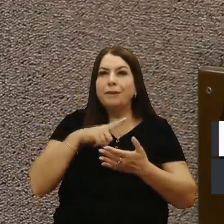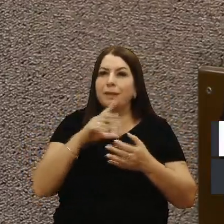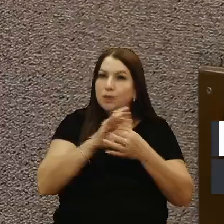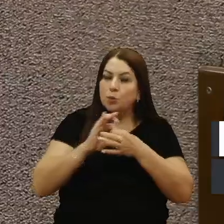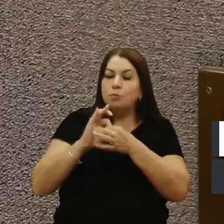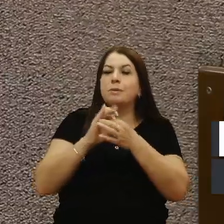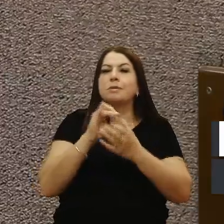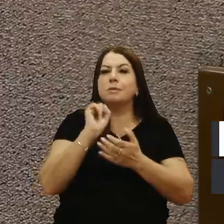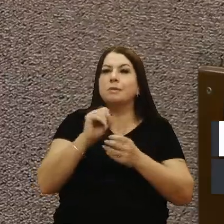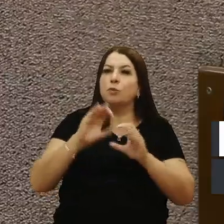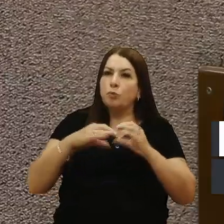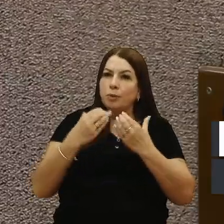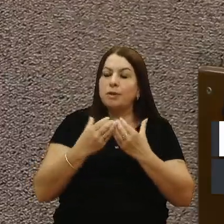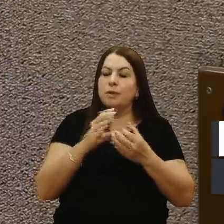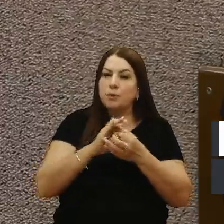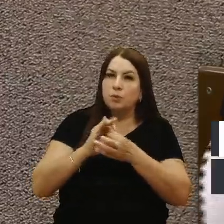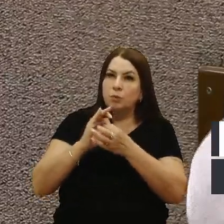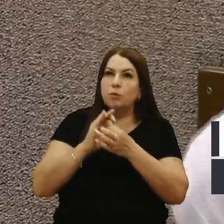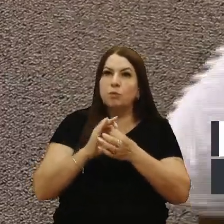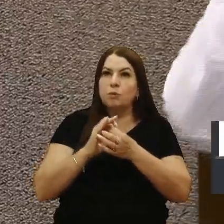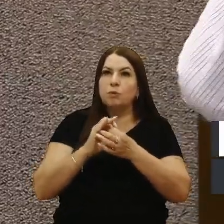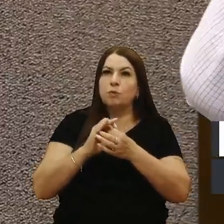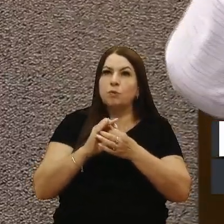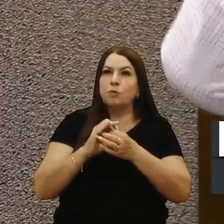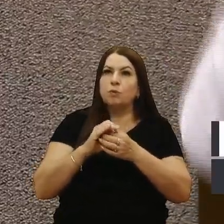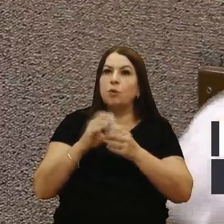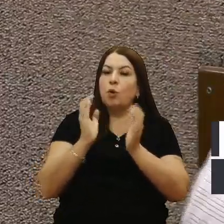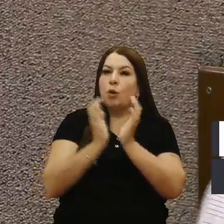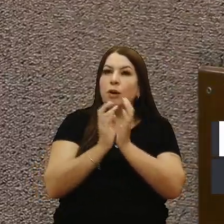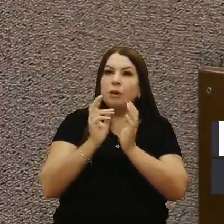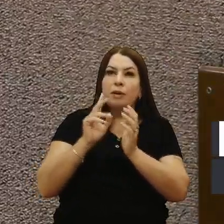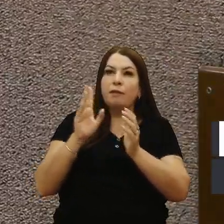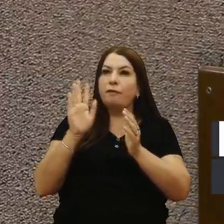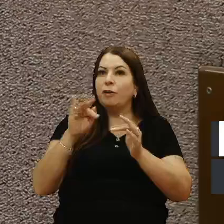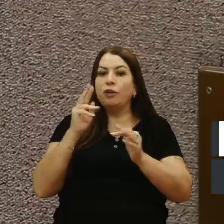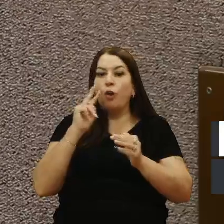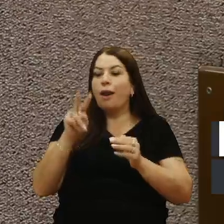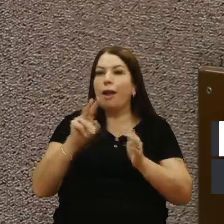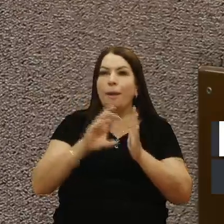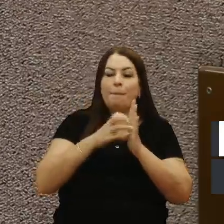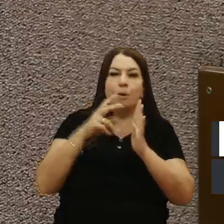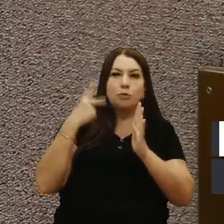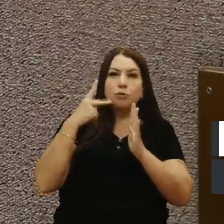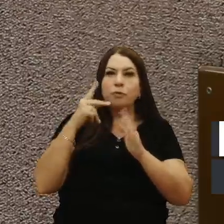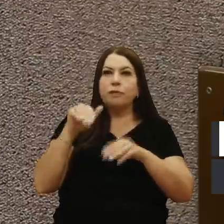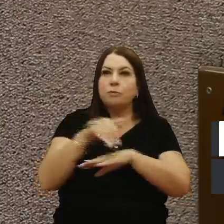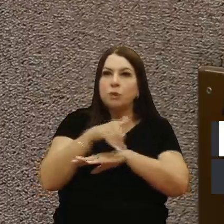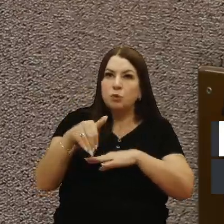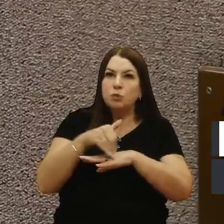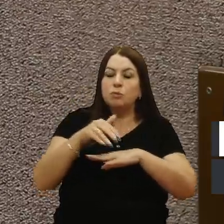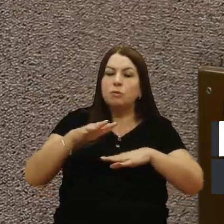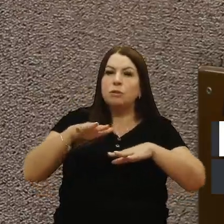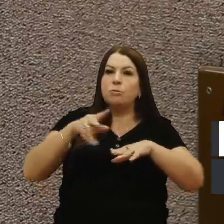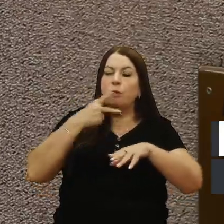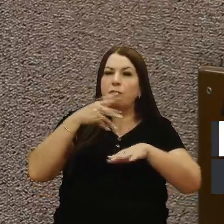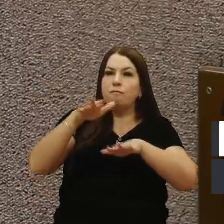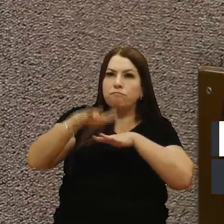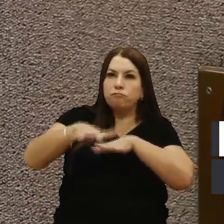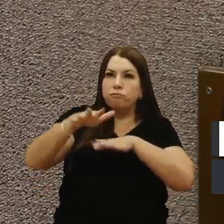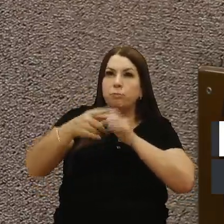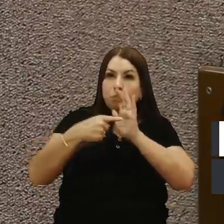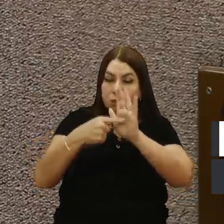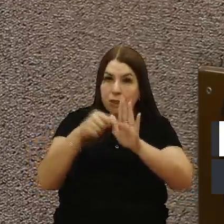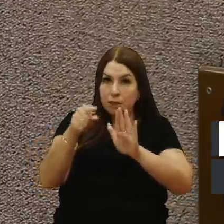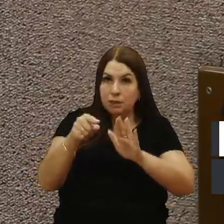unir, que a comunidade tem que se unir, que os colegas não têm que olhar partido e que nós temos que ir para a rua e fazer uma grande manifestação para mostrar para